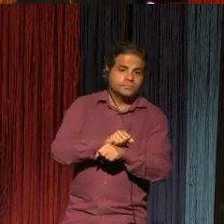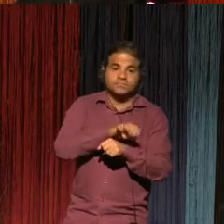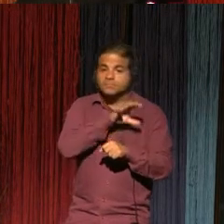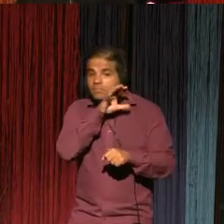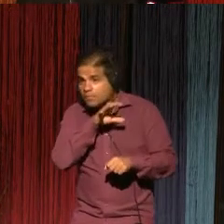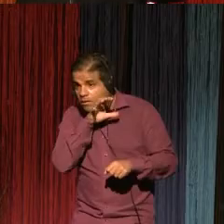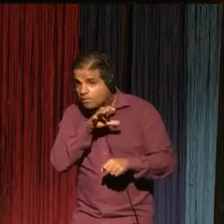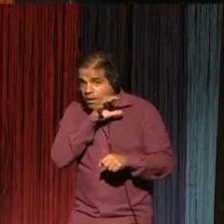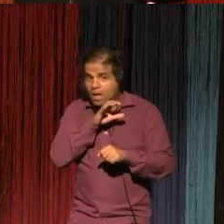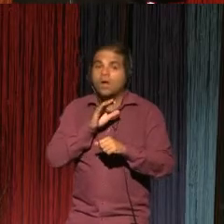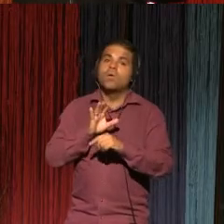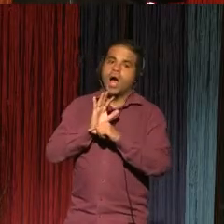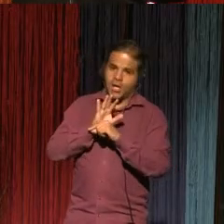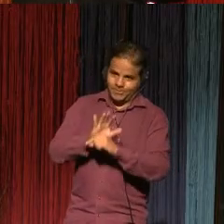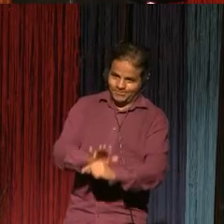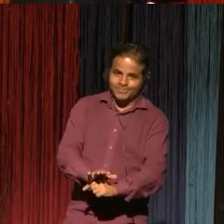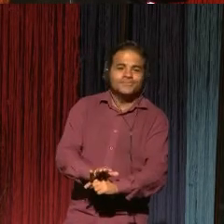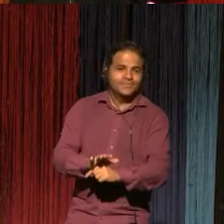estimação reduz estresse.